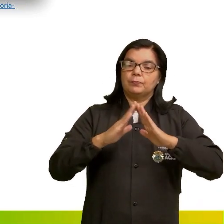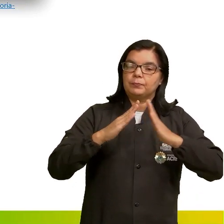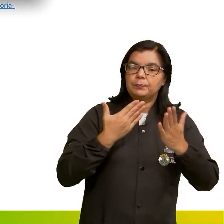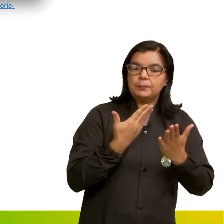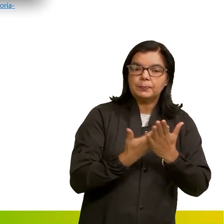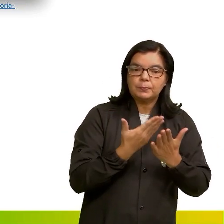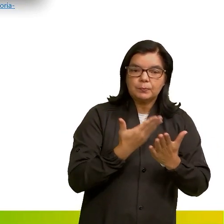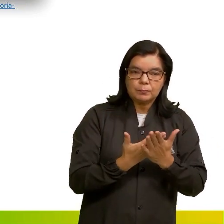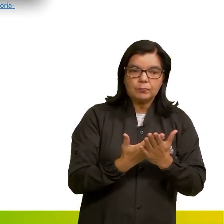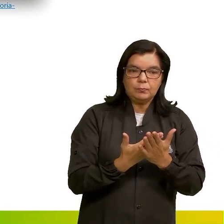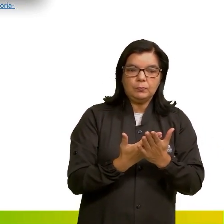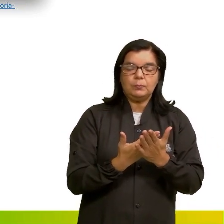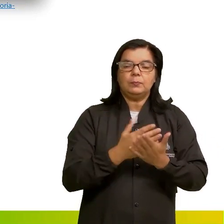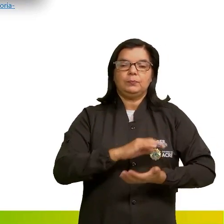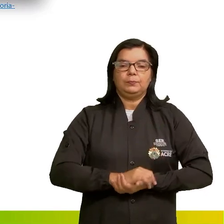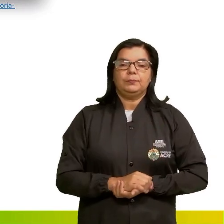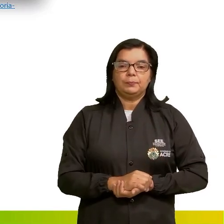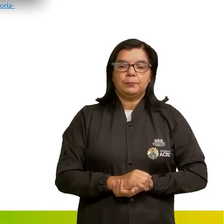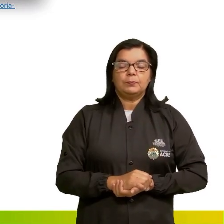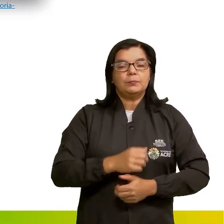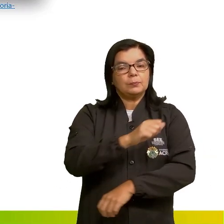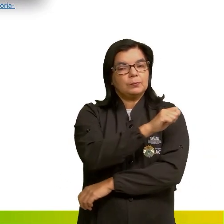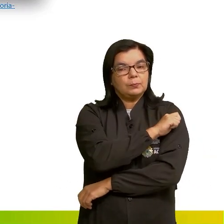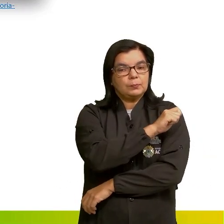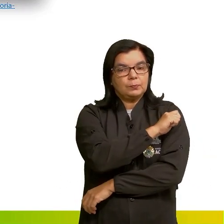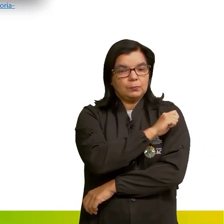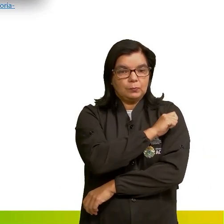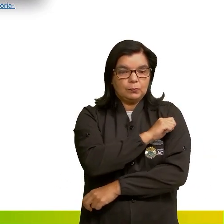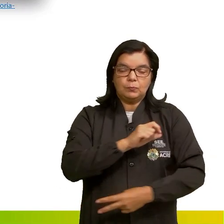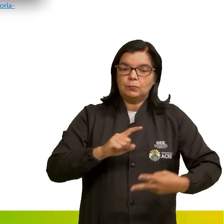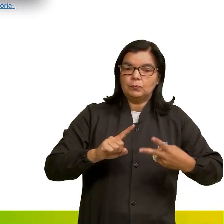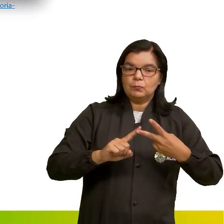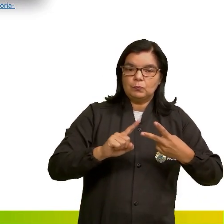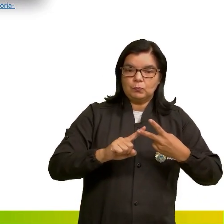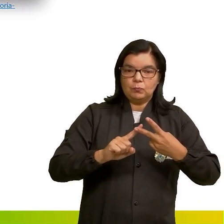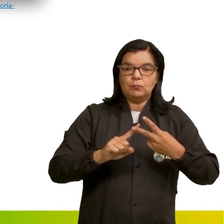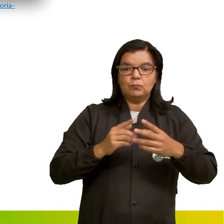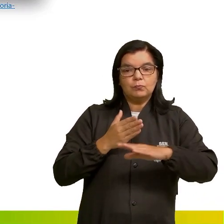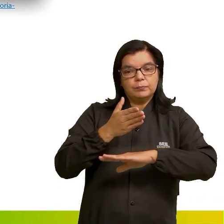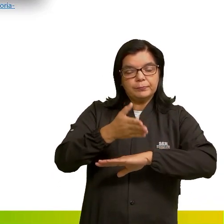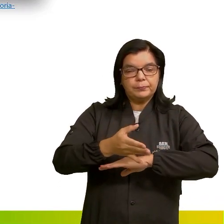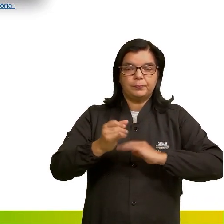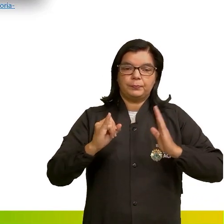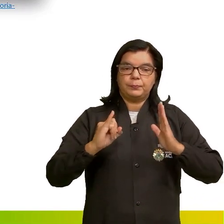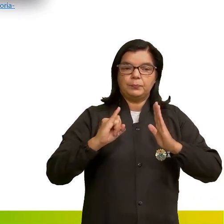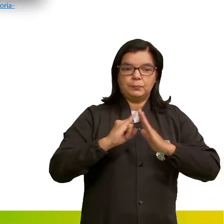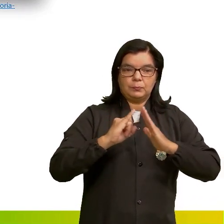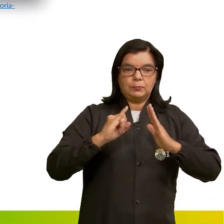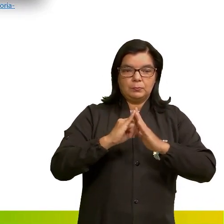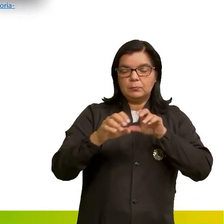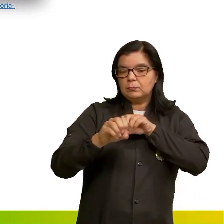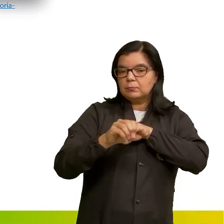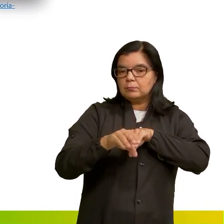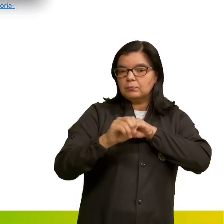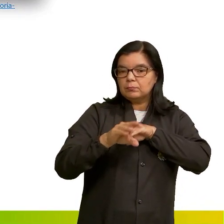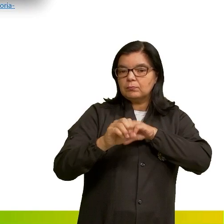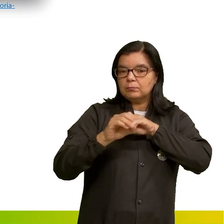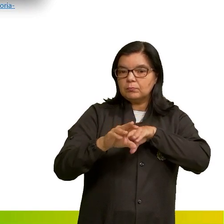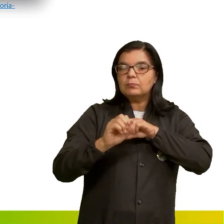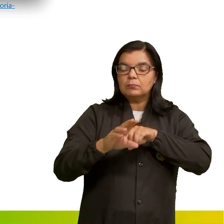escolas, que, no caso, estudantes secundaristas ocuparam instituições de ensino